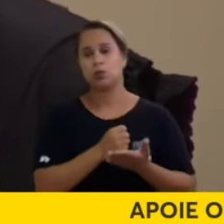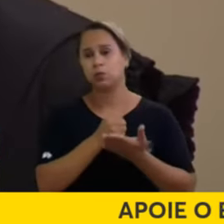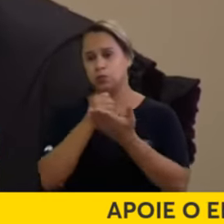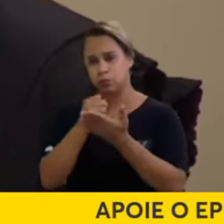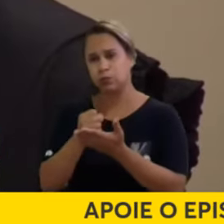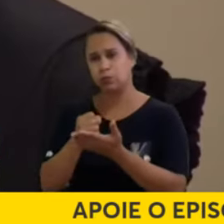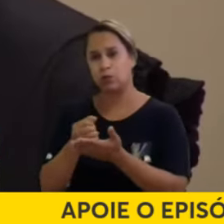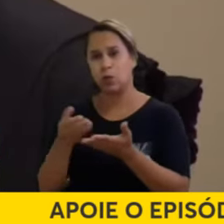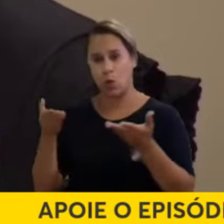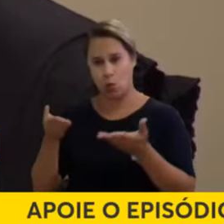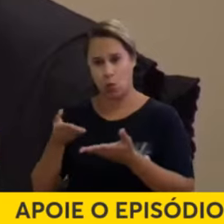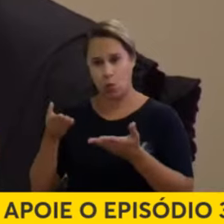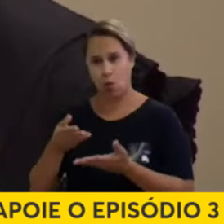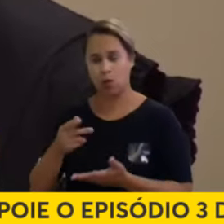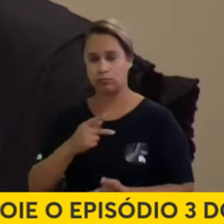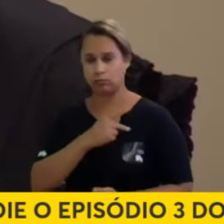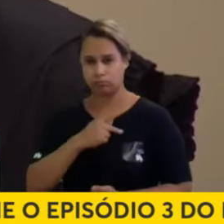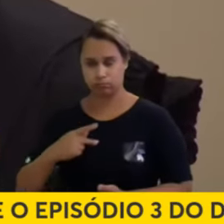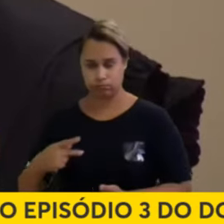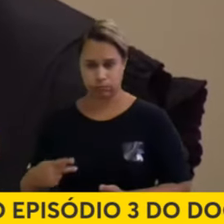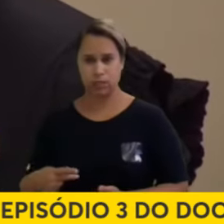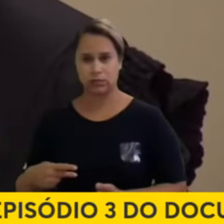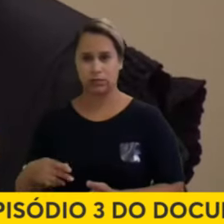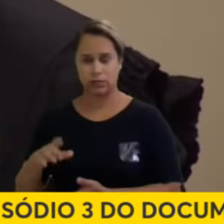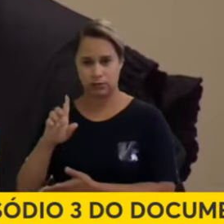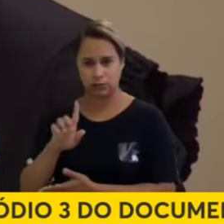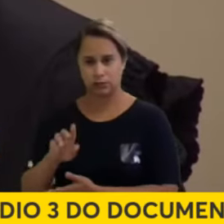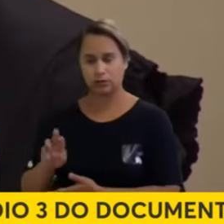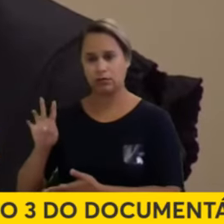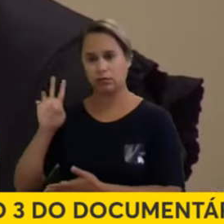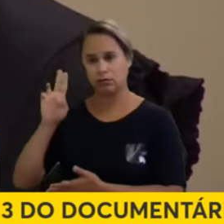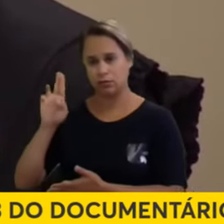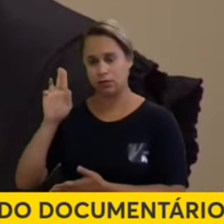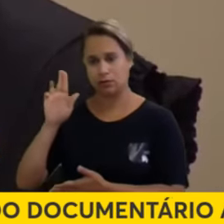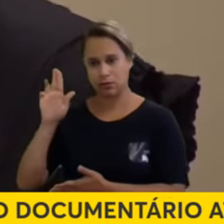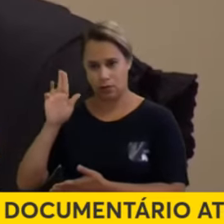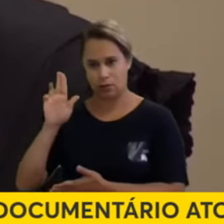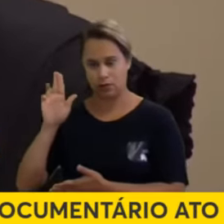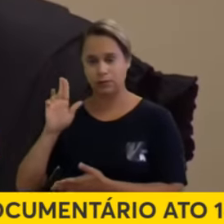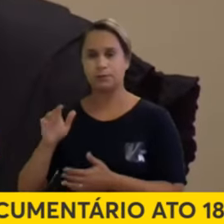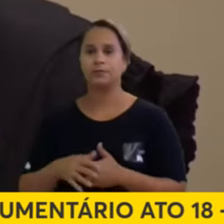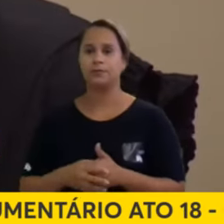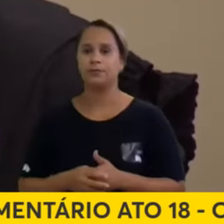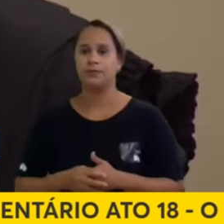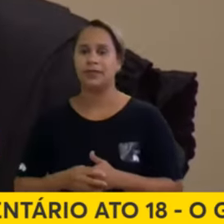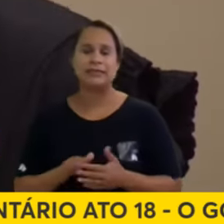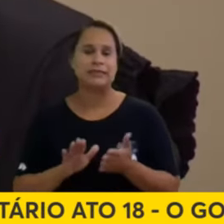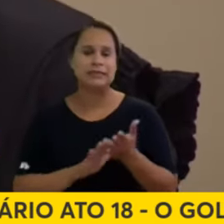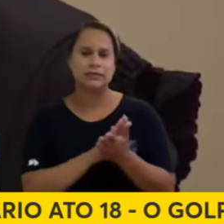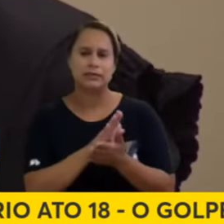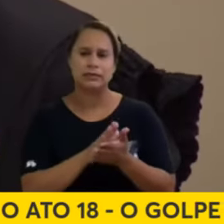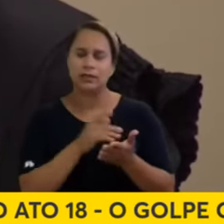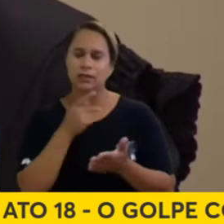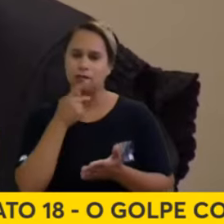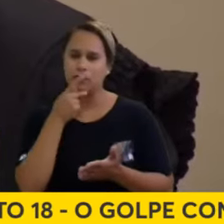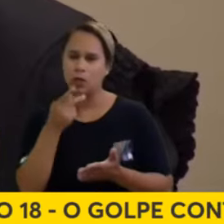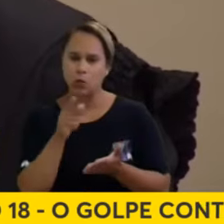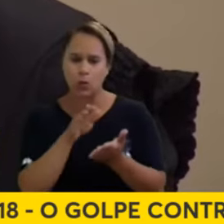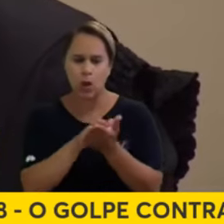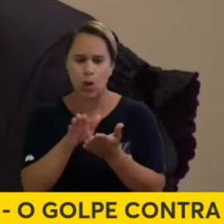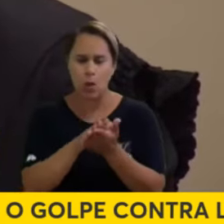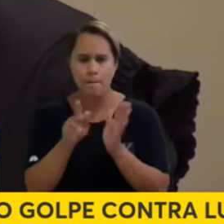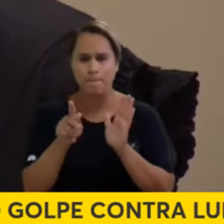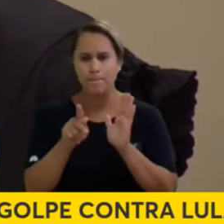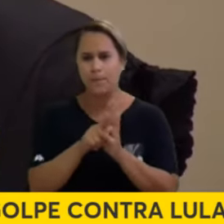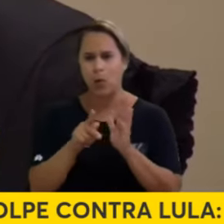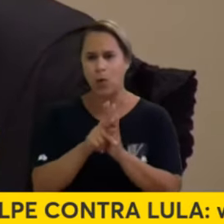tendo impugnado o ato de lançamento da candidatura do investigado Sérgio Mouro à presidência mas nada falou quanto gastou em seu próprio evento de campanha